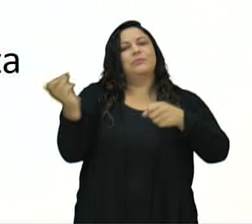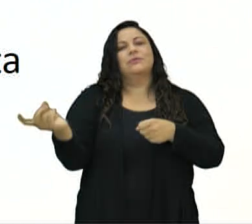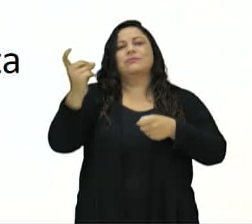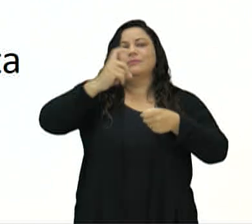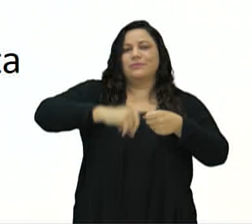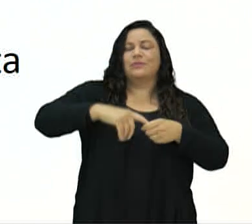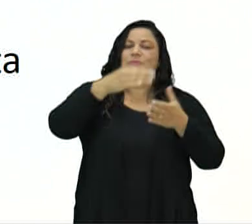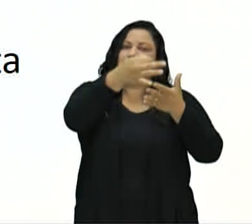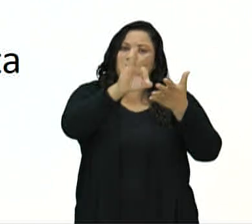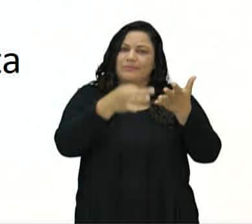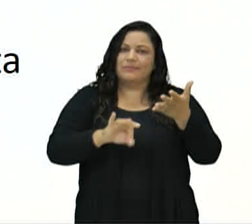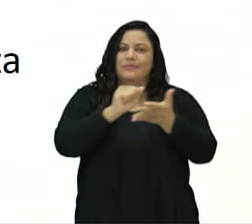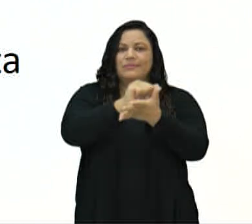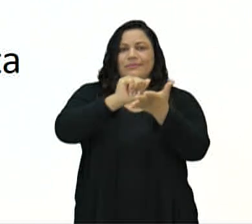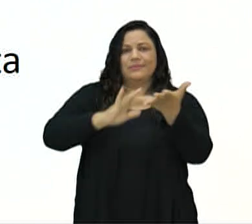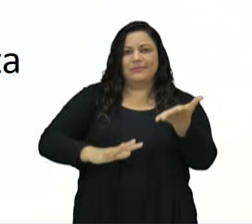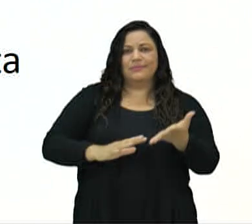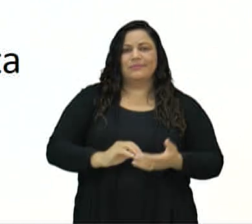atividade.